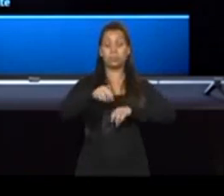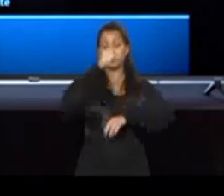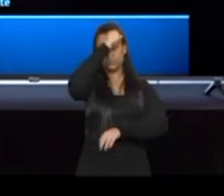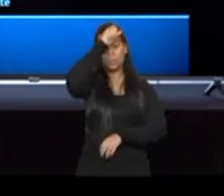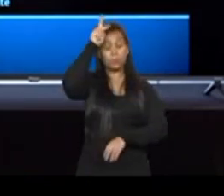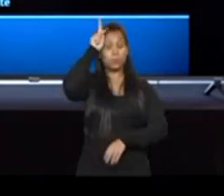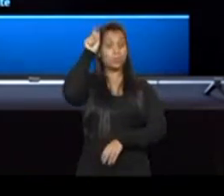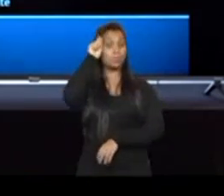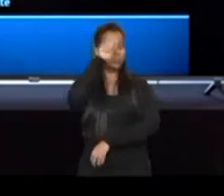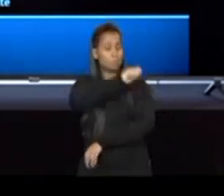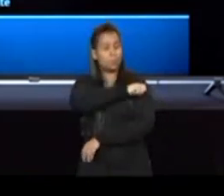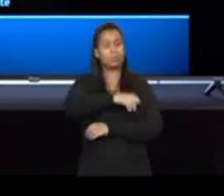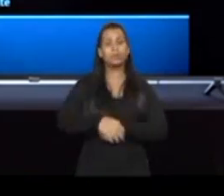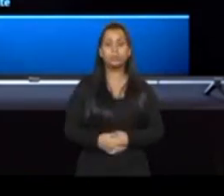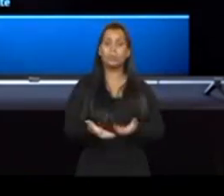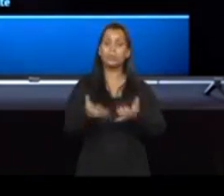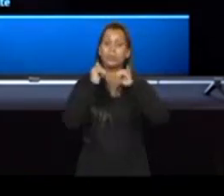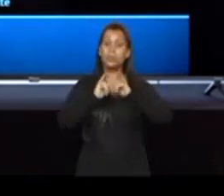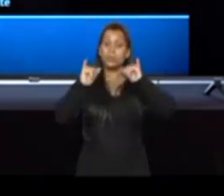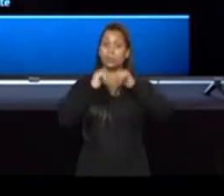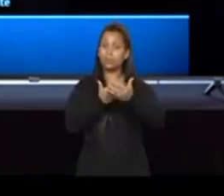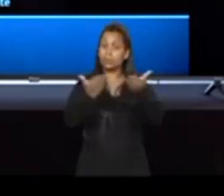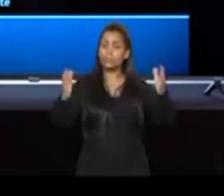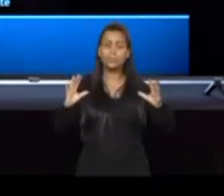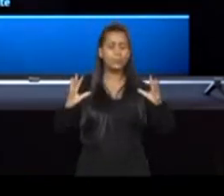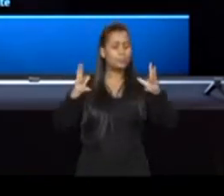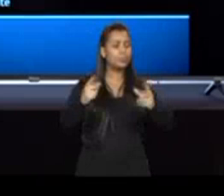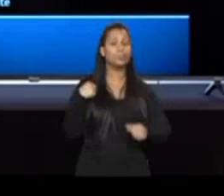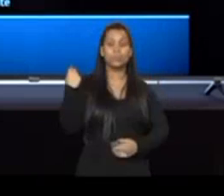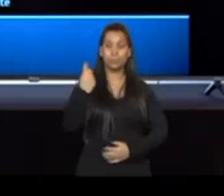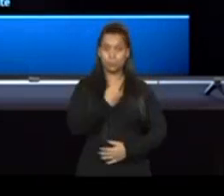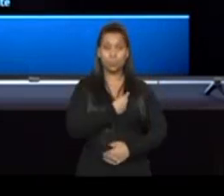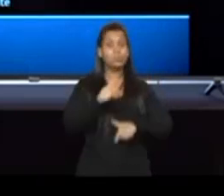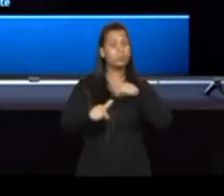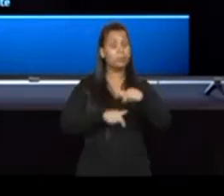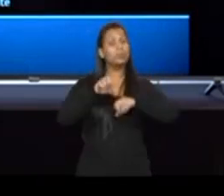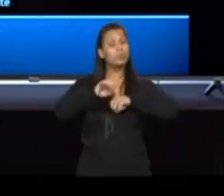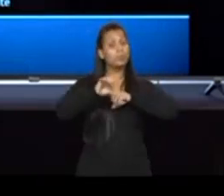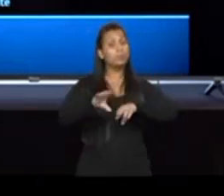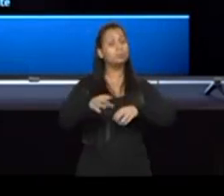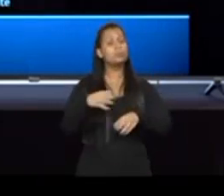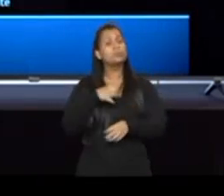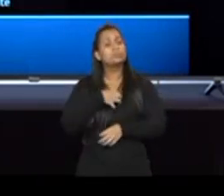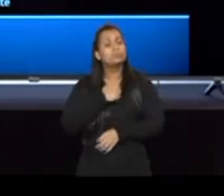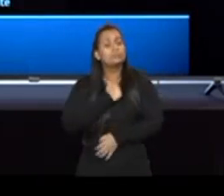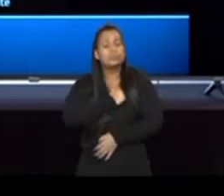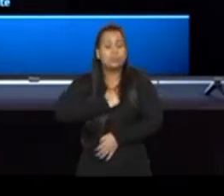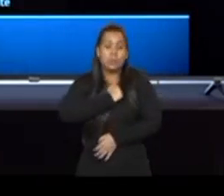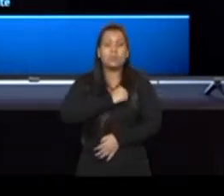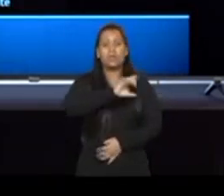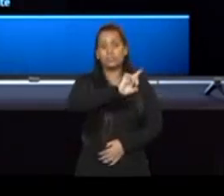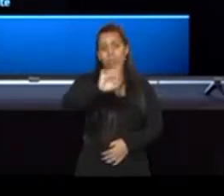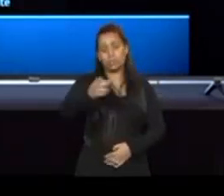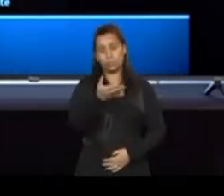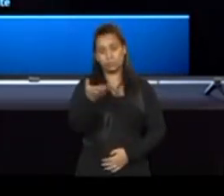Preto. Queria dizer com vocês que todos nós que trabalhamos com educação aqui na cidade estamos com muita saudade de cada